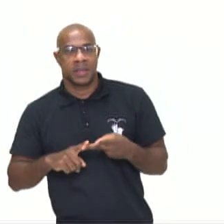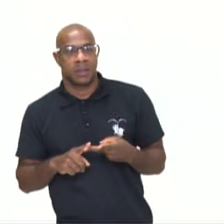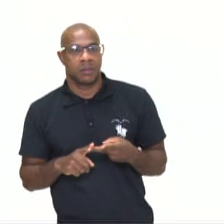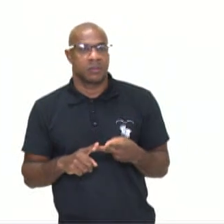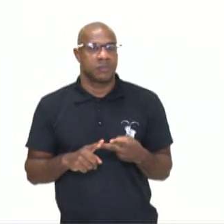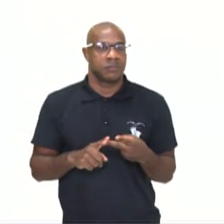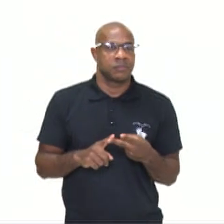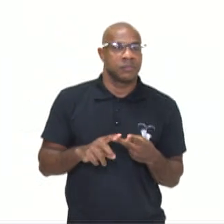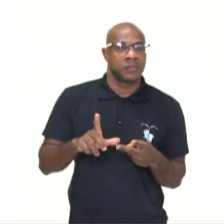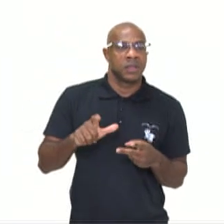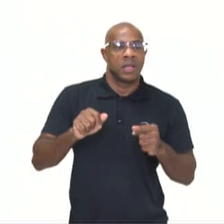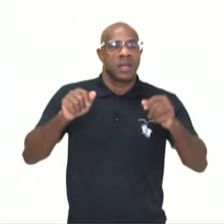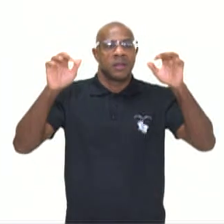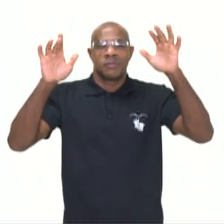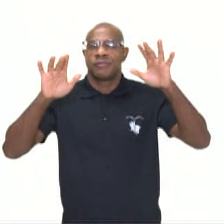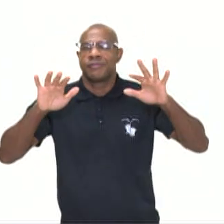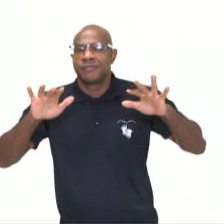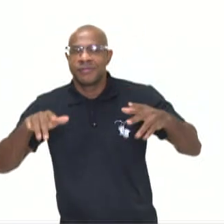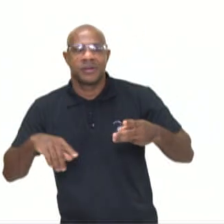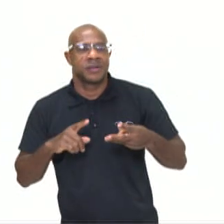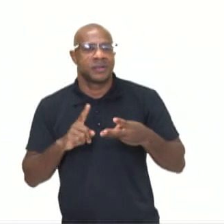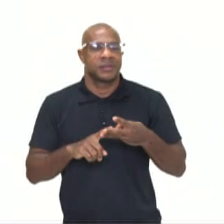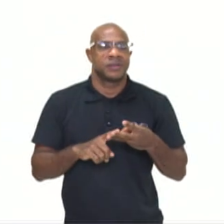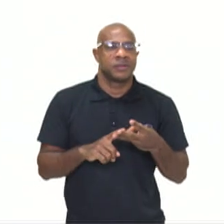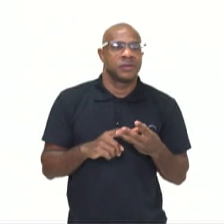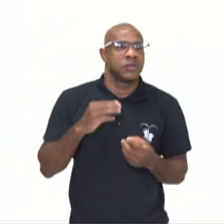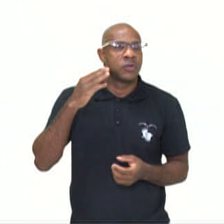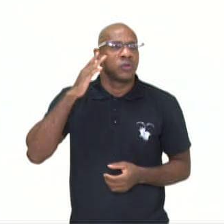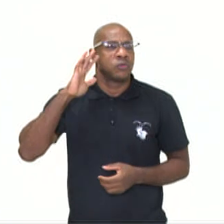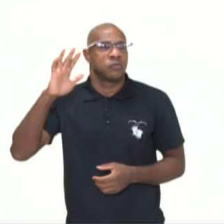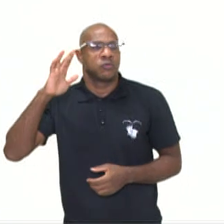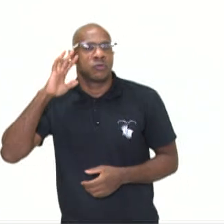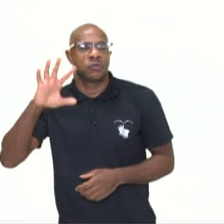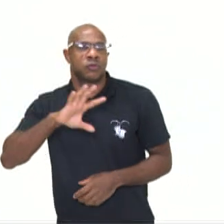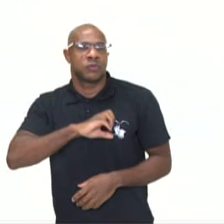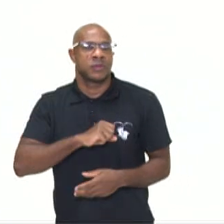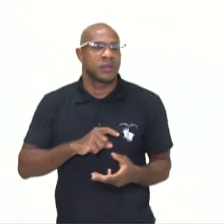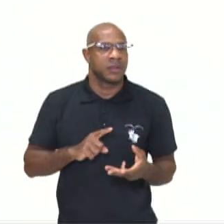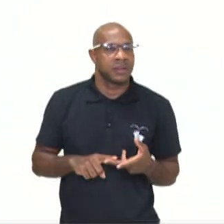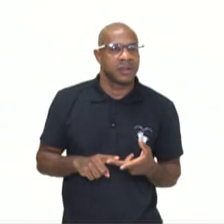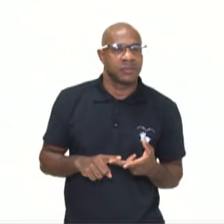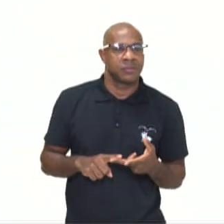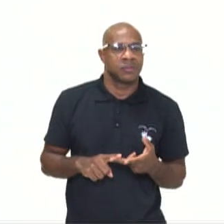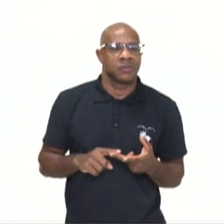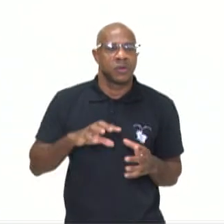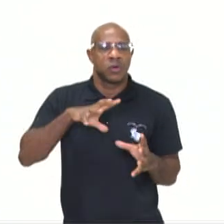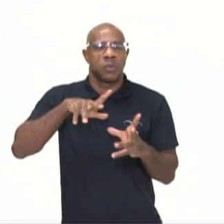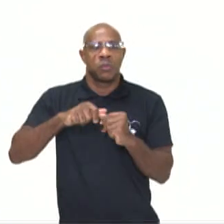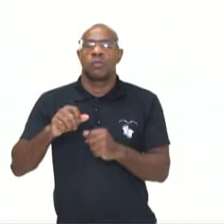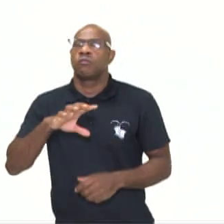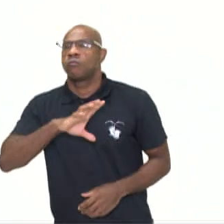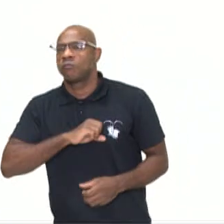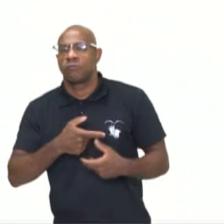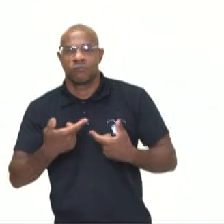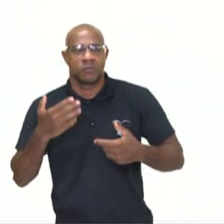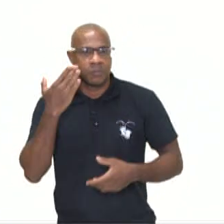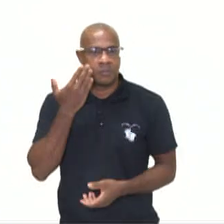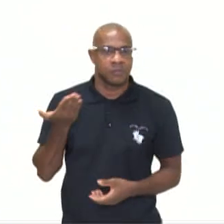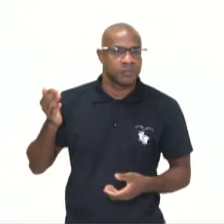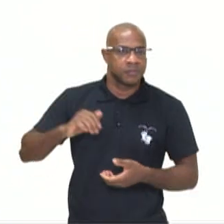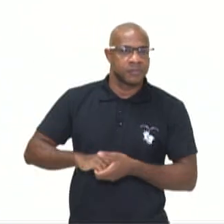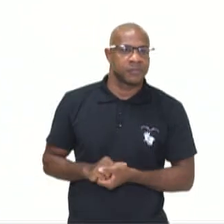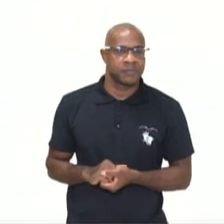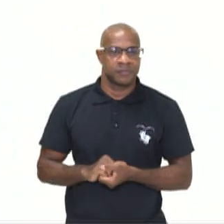azulado, um sonho dourado, um hino de amor. Esses predicativos aí, eles são do sujeito,